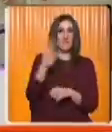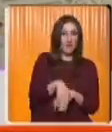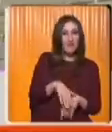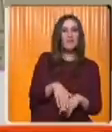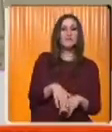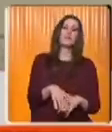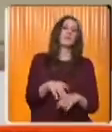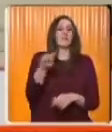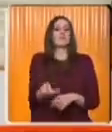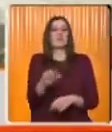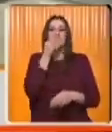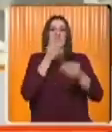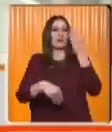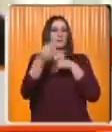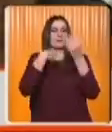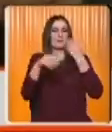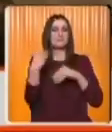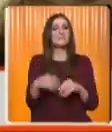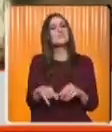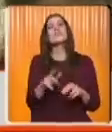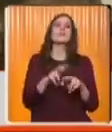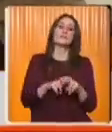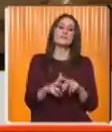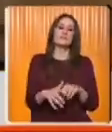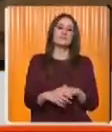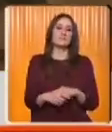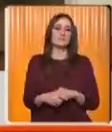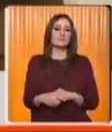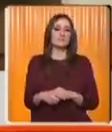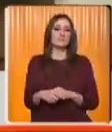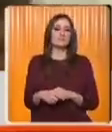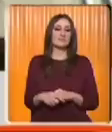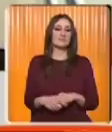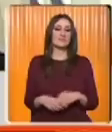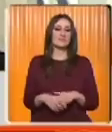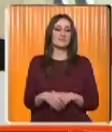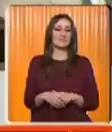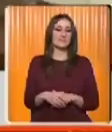Se aqui estivesse a Cristina, já ficava aí para almoçar. Sente-se lá. Pronto, vá. Vá.